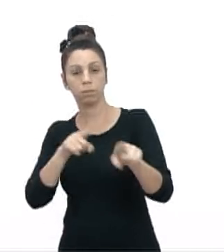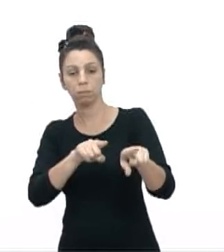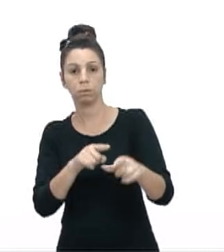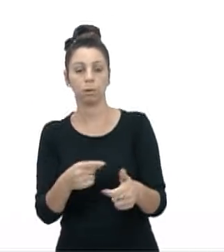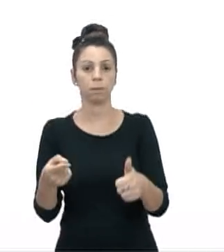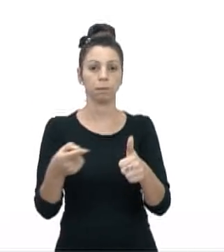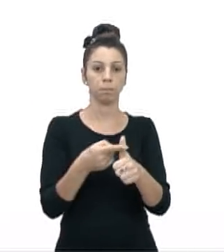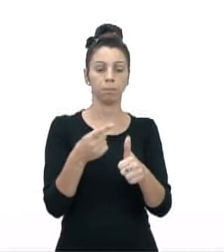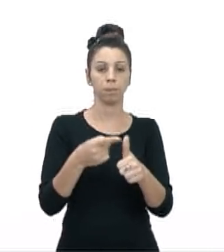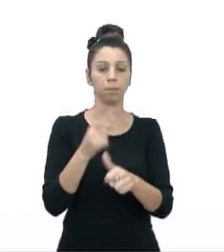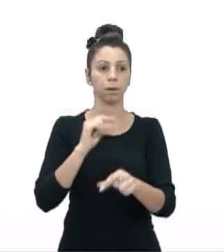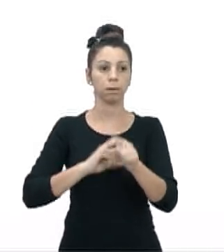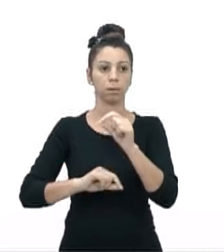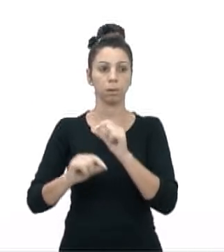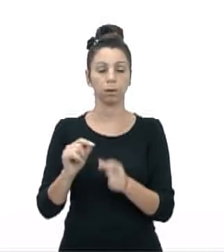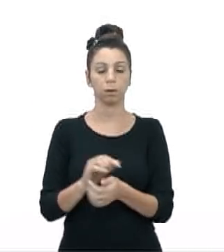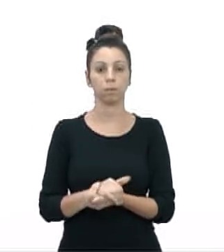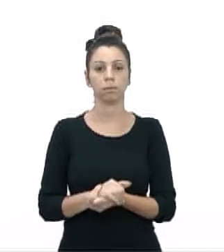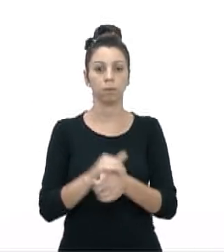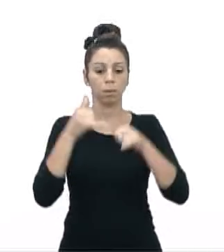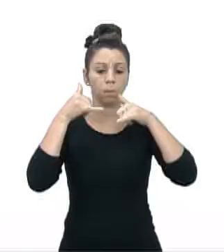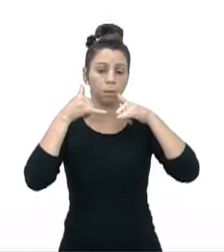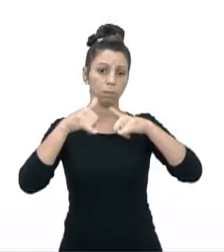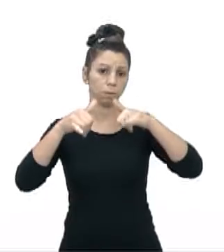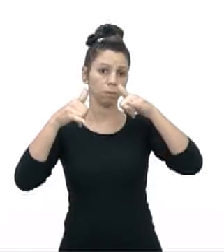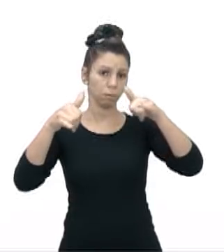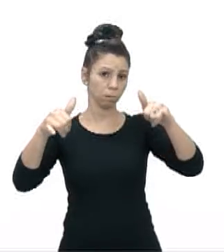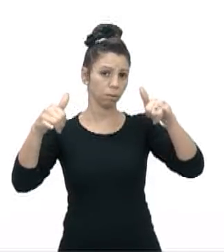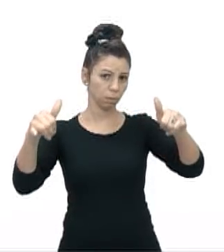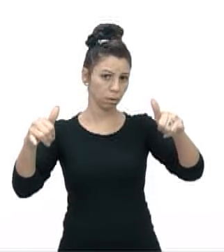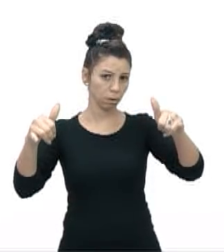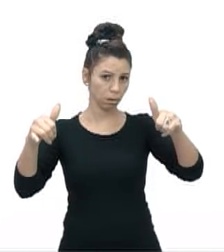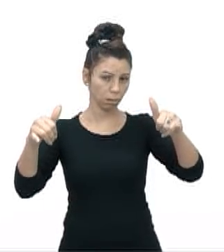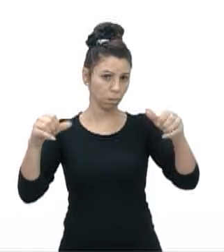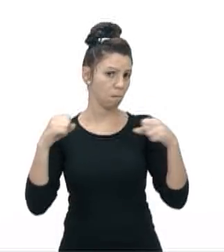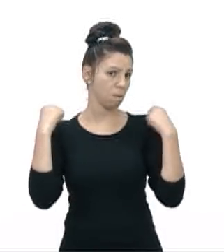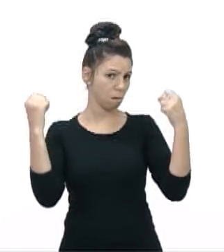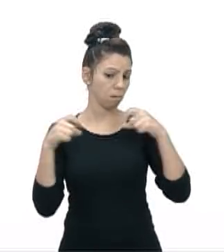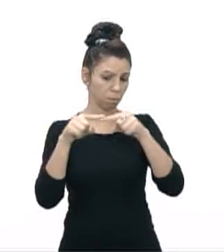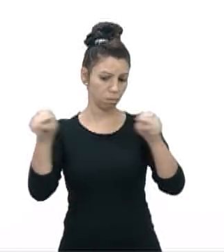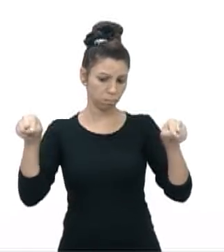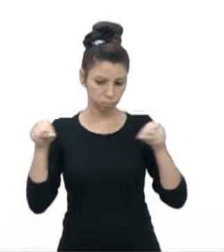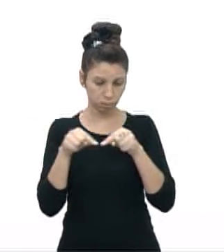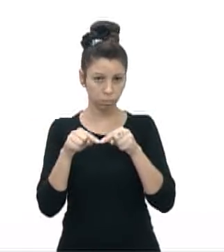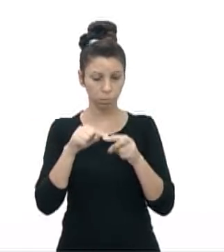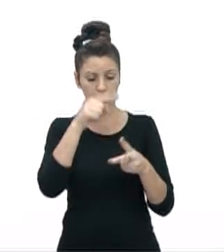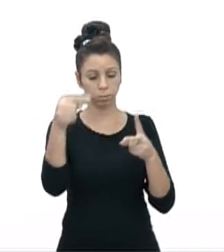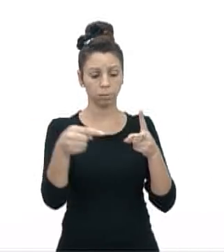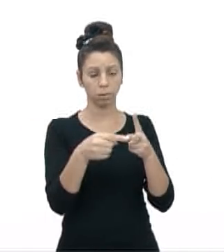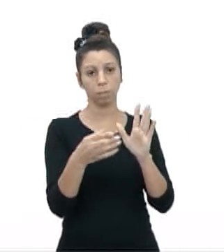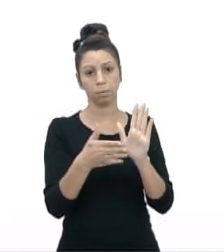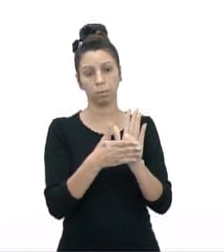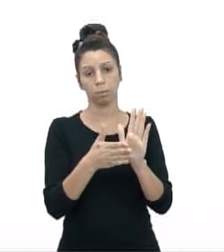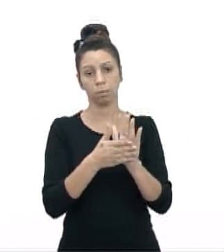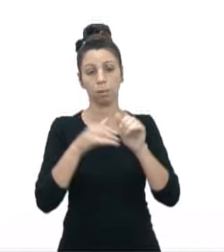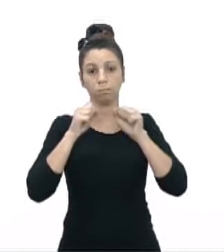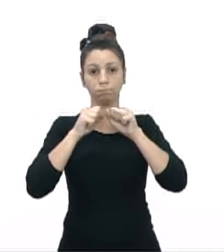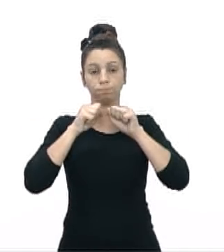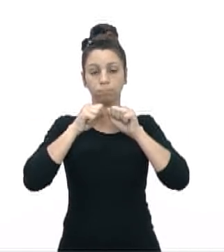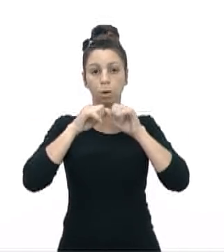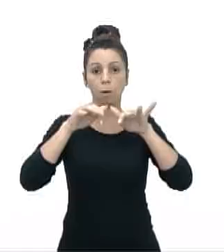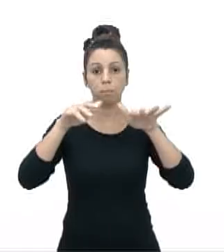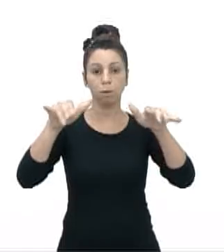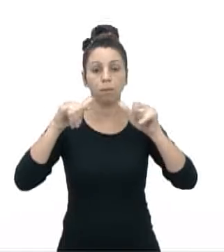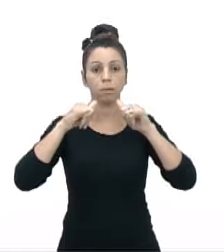primeira proposição, fazer propaganda de uma academia? Ou, segunda proposta, fazer uma campanha